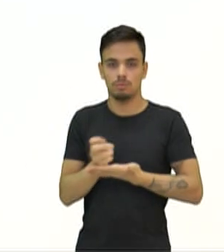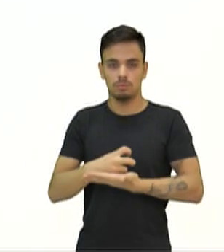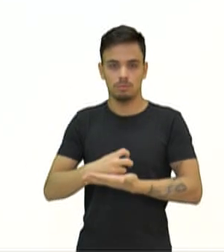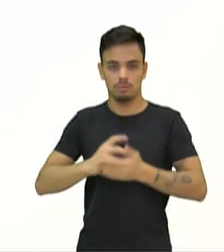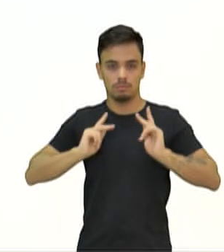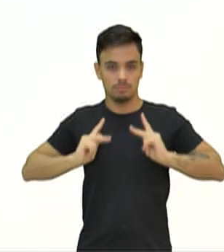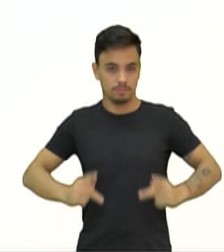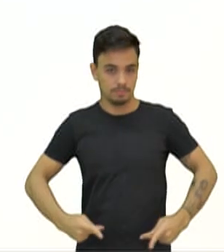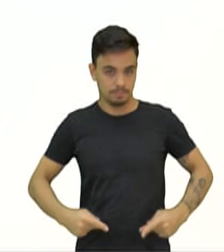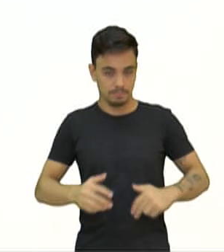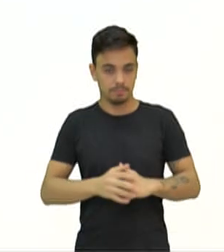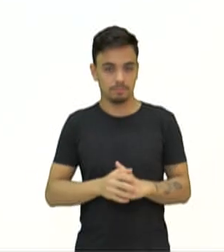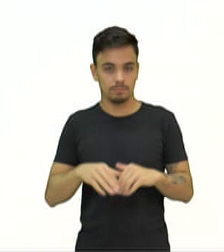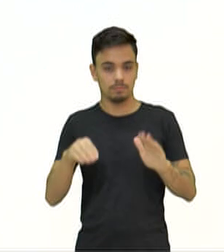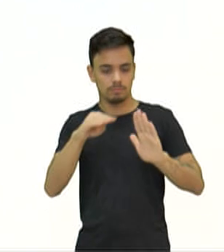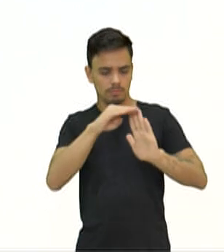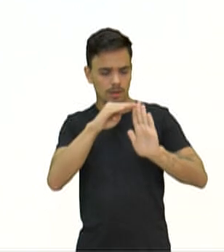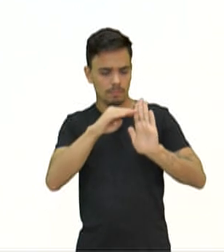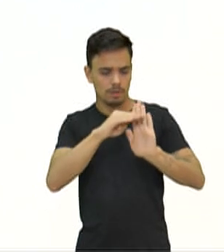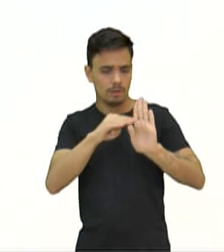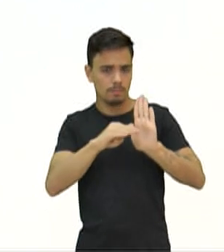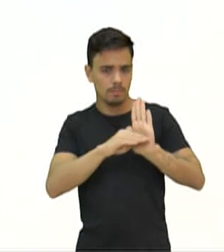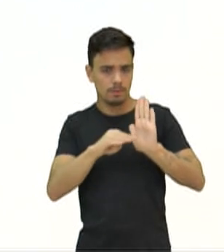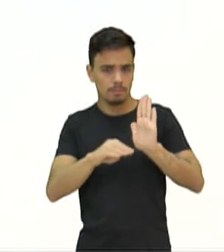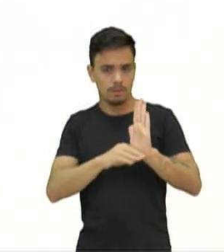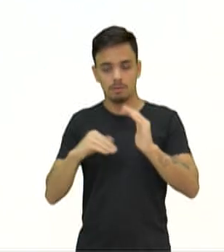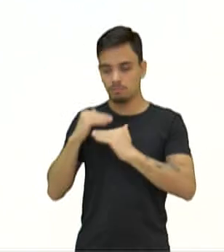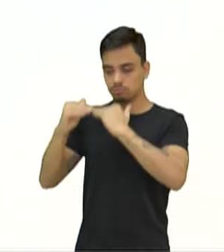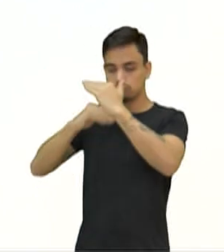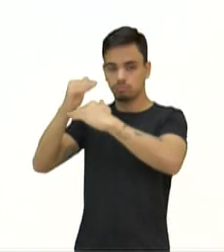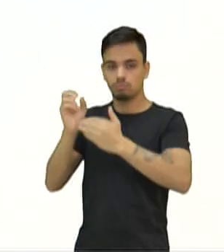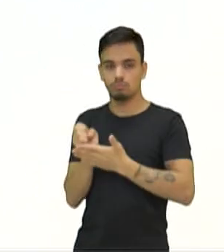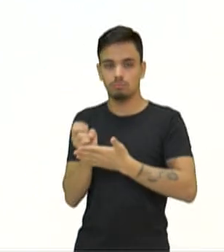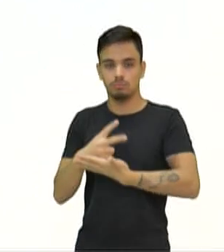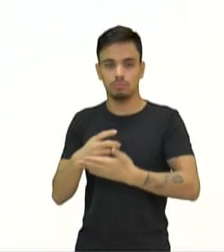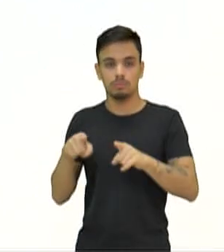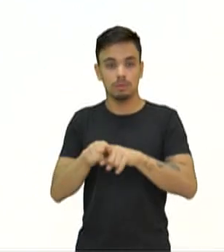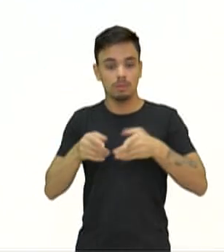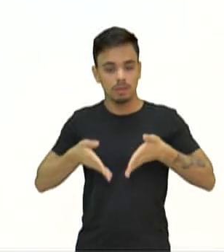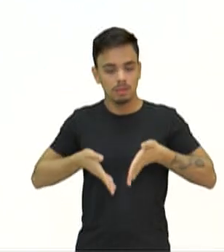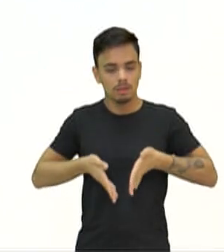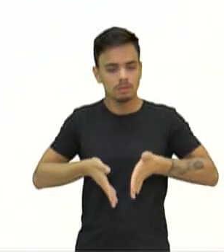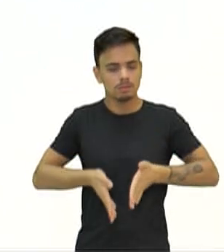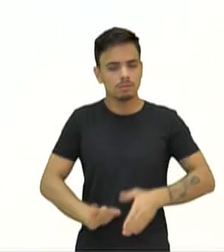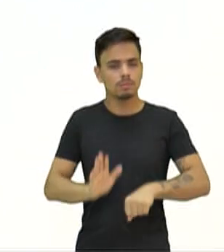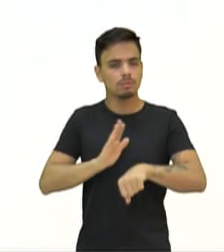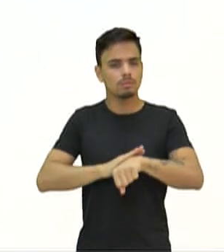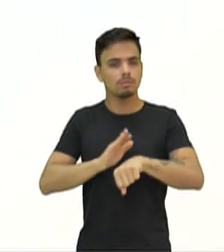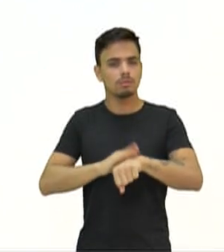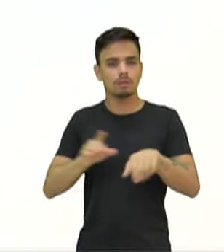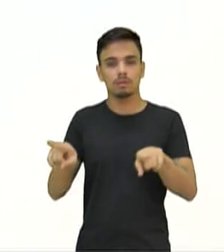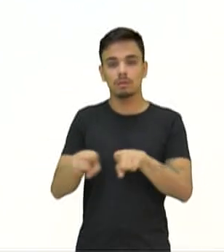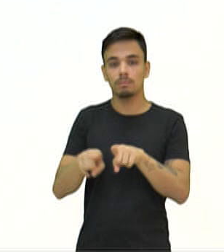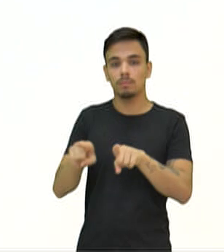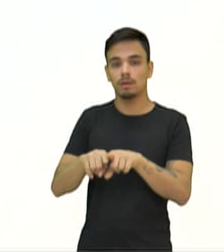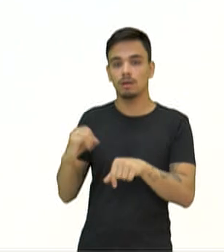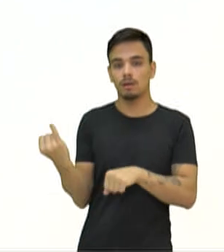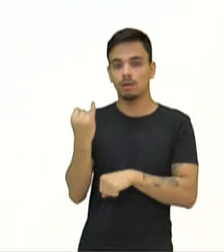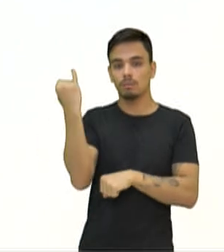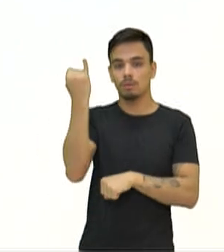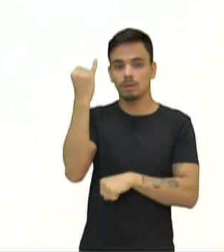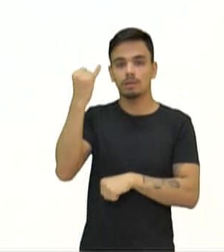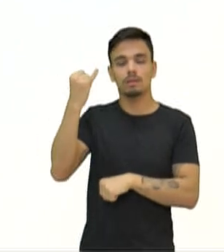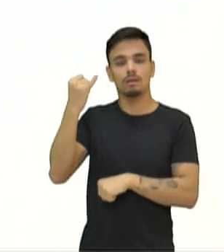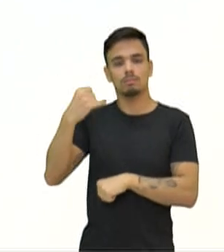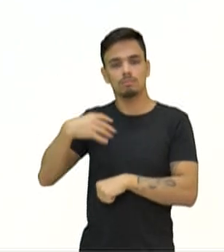humano, etapas do desenvolvimento embrionário, o parto em si, a importância da amamentação em todo esse processo